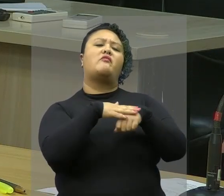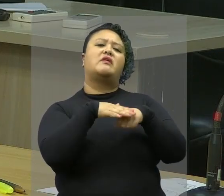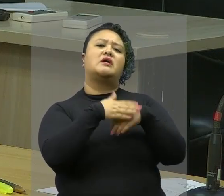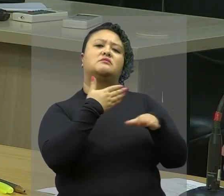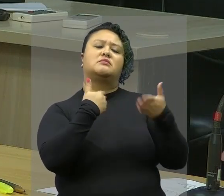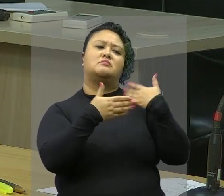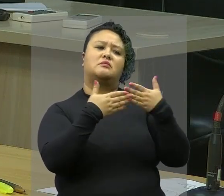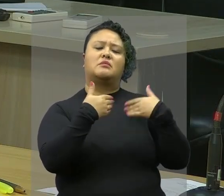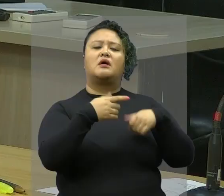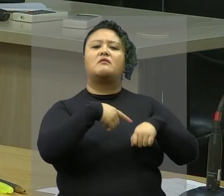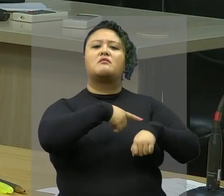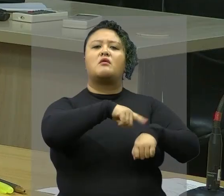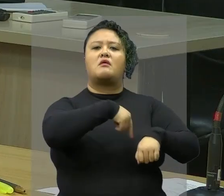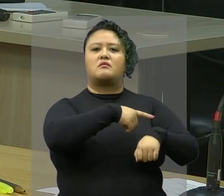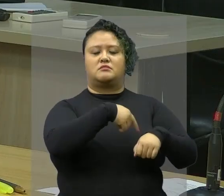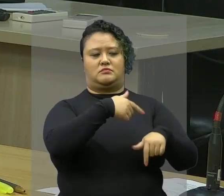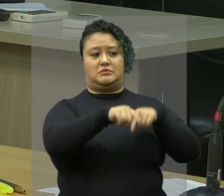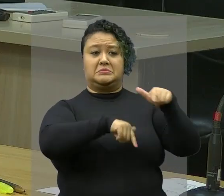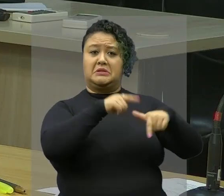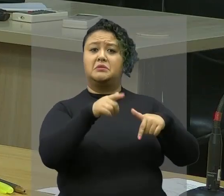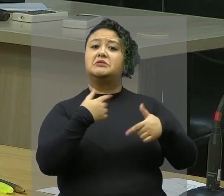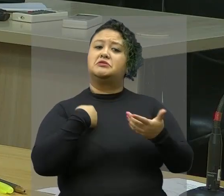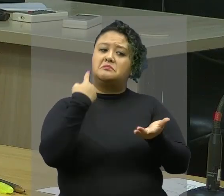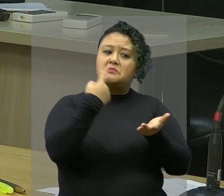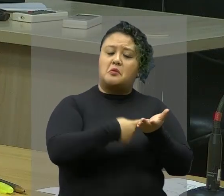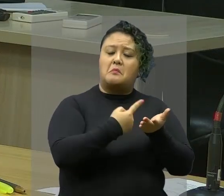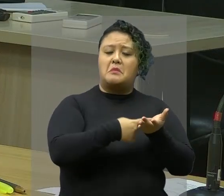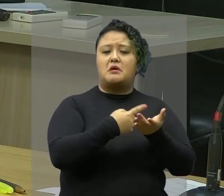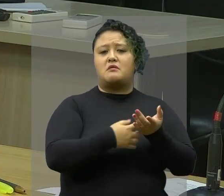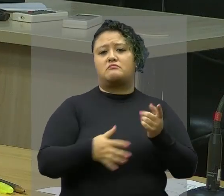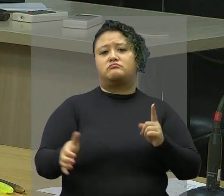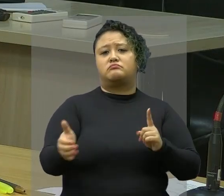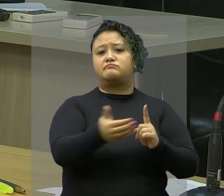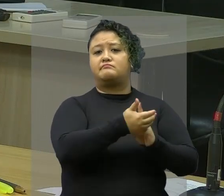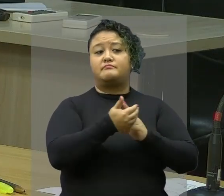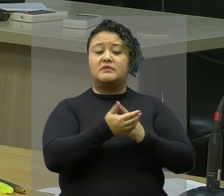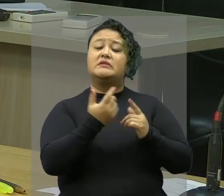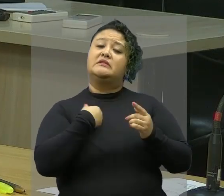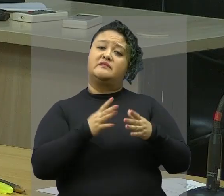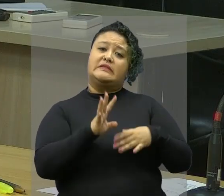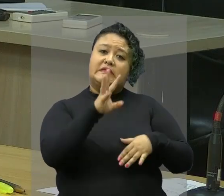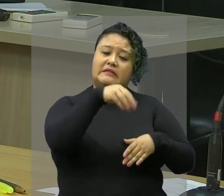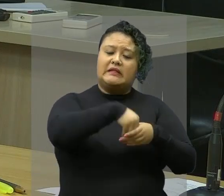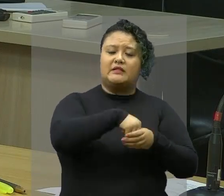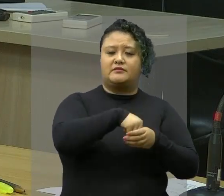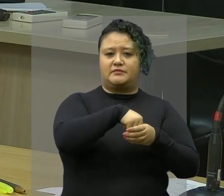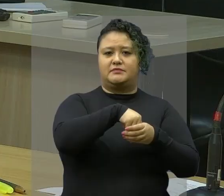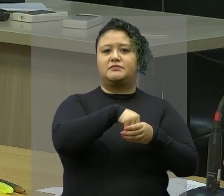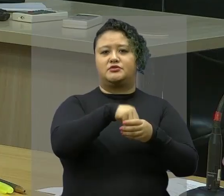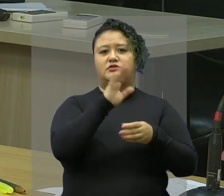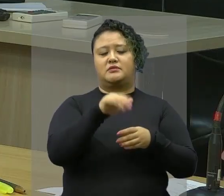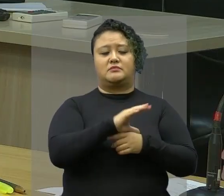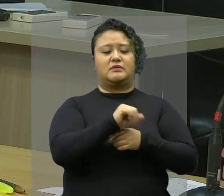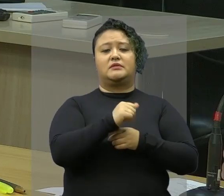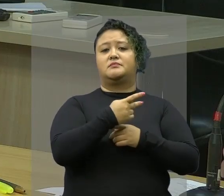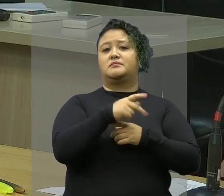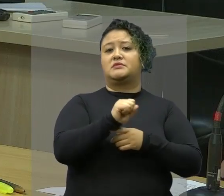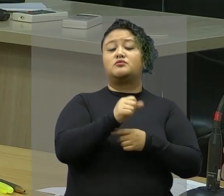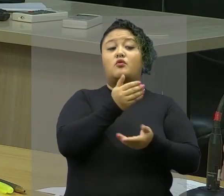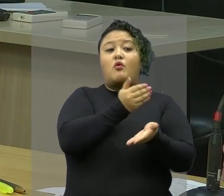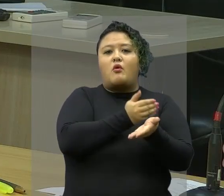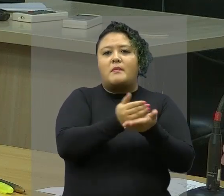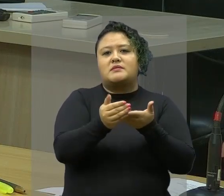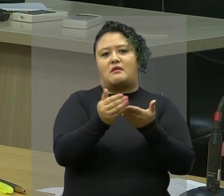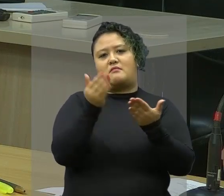durante o plantão, né? A gente marca um acolhimento e aí ele fica inserido dentro do CAPES para começar a fazer